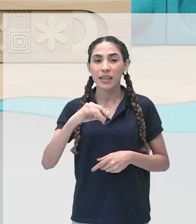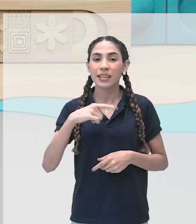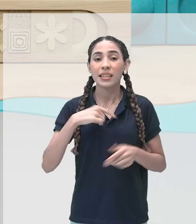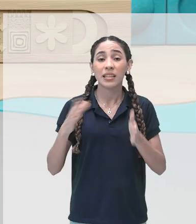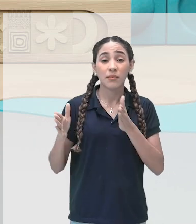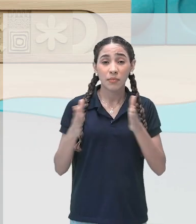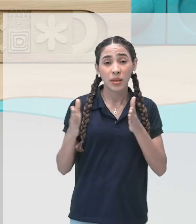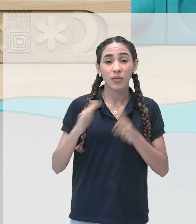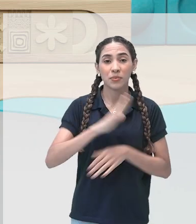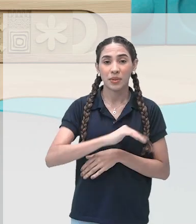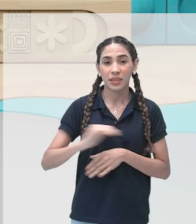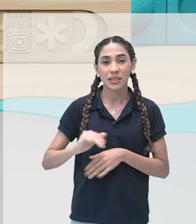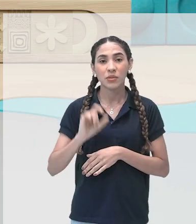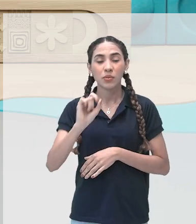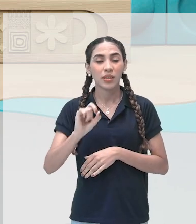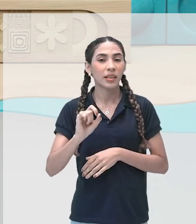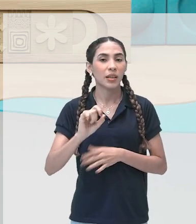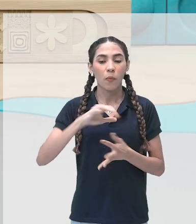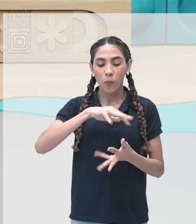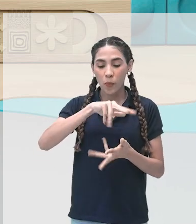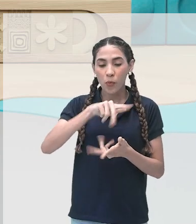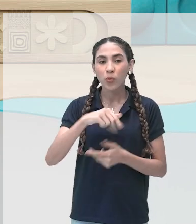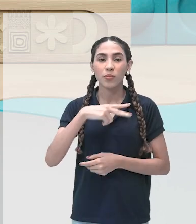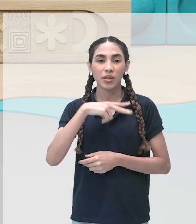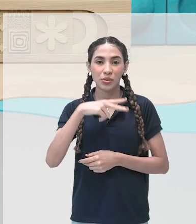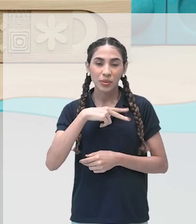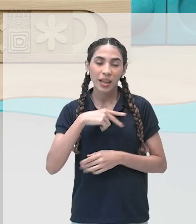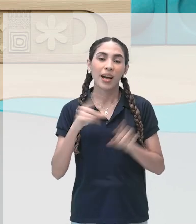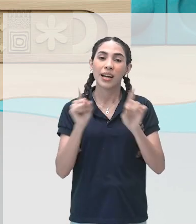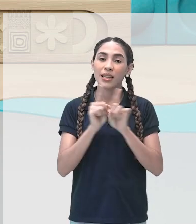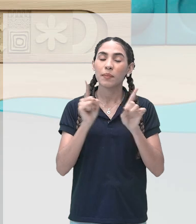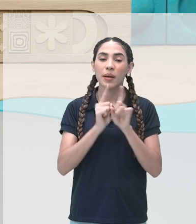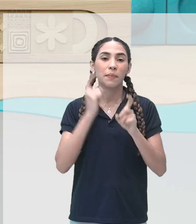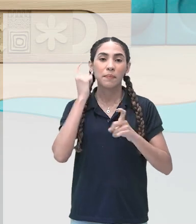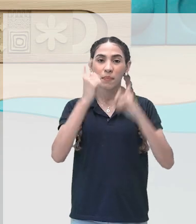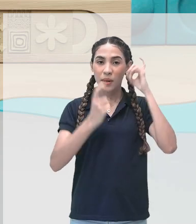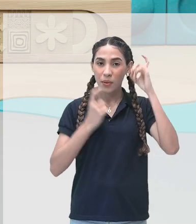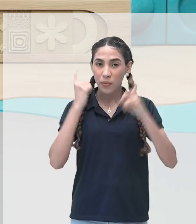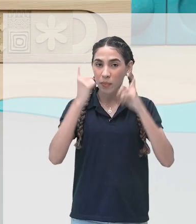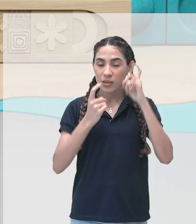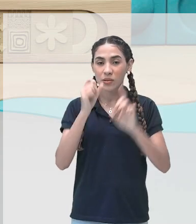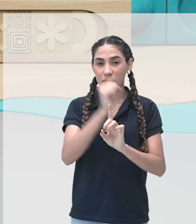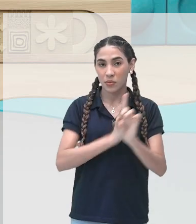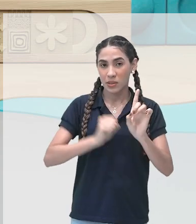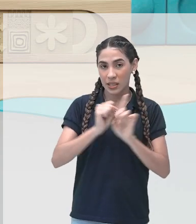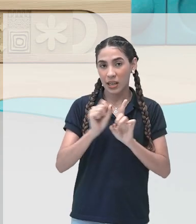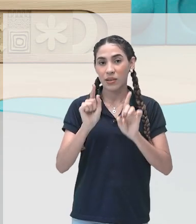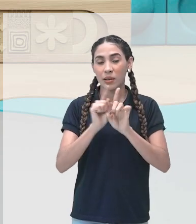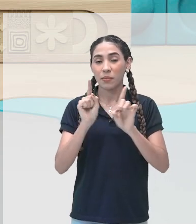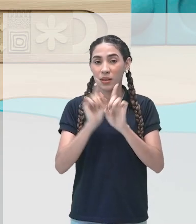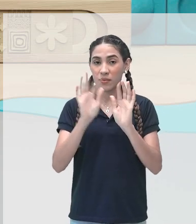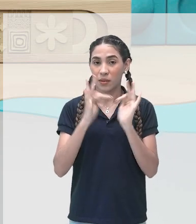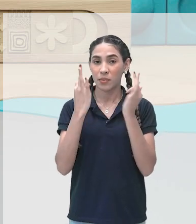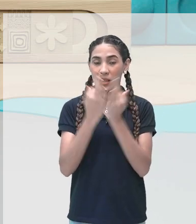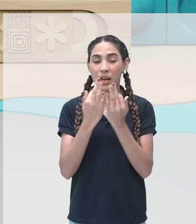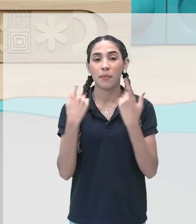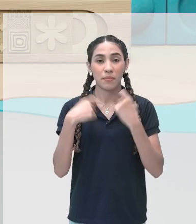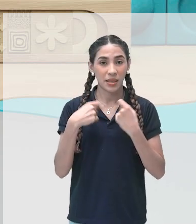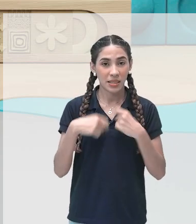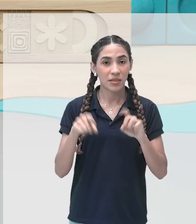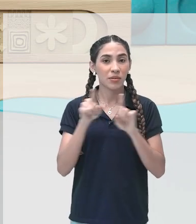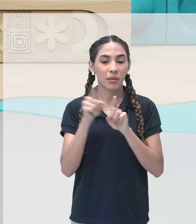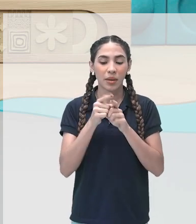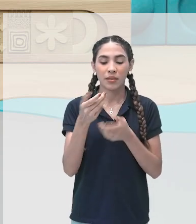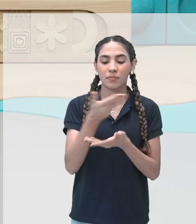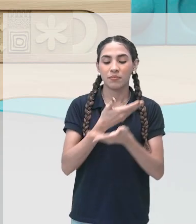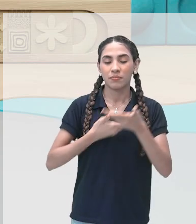fase, o seu próprio universo e as preocupações sociais e familiares devem estar em